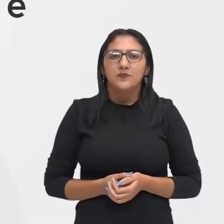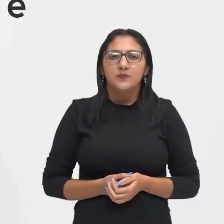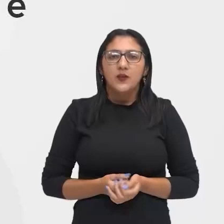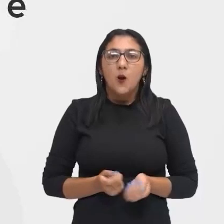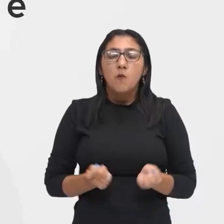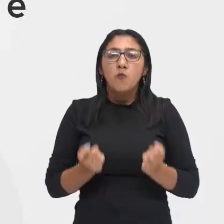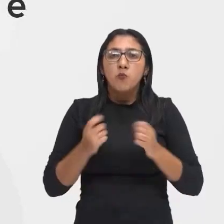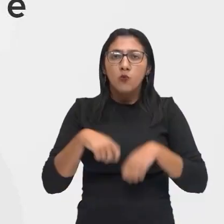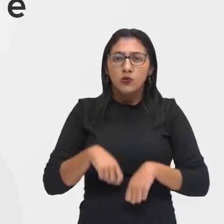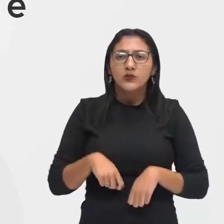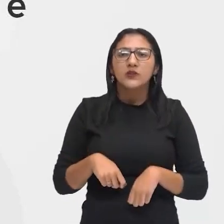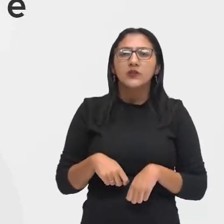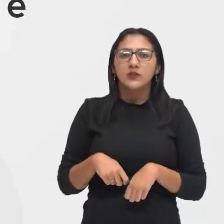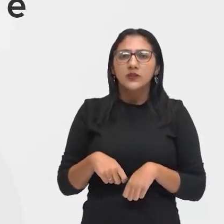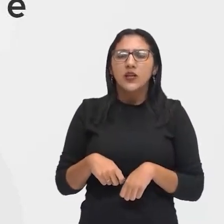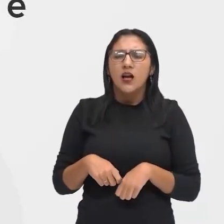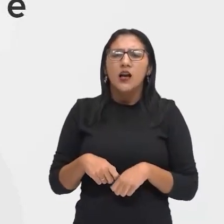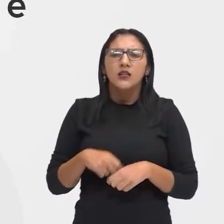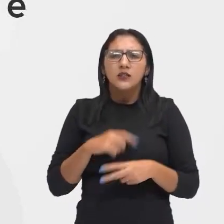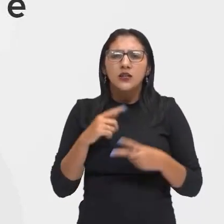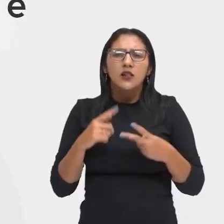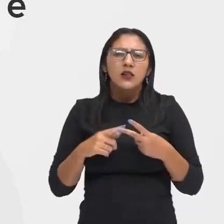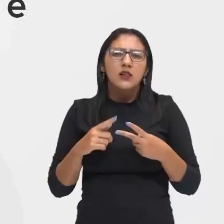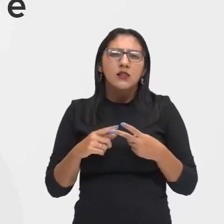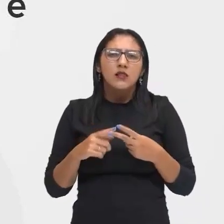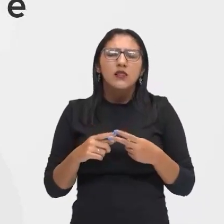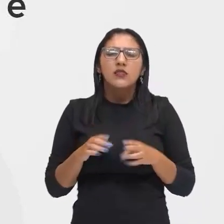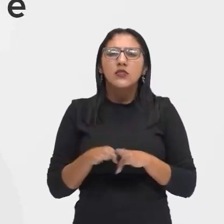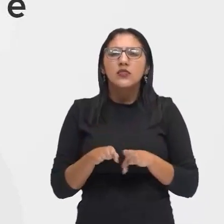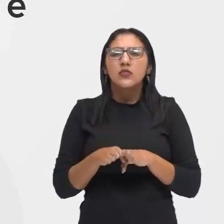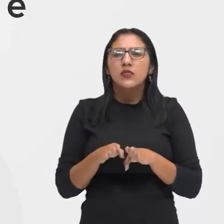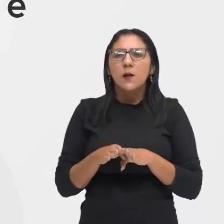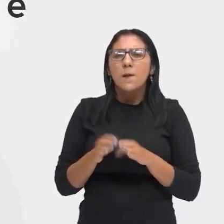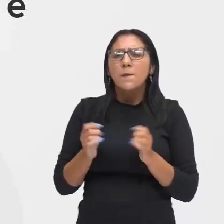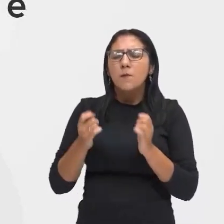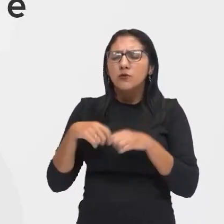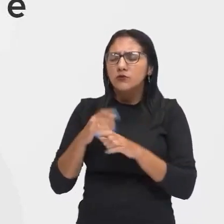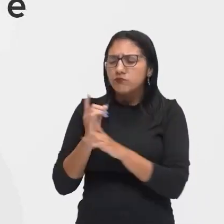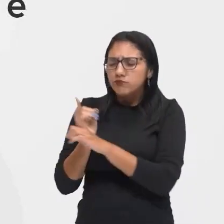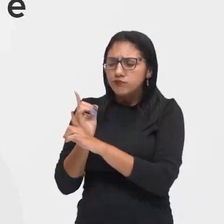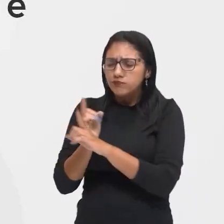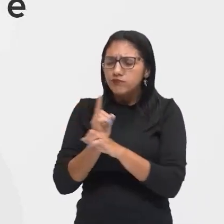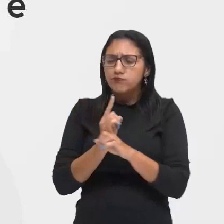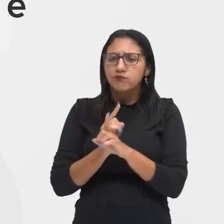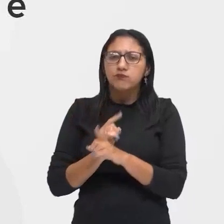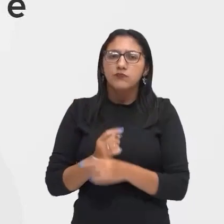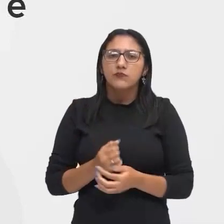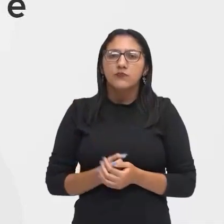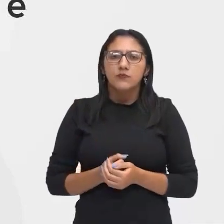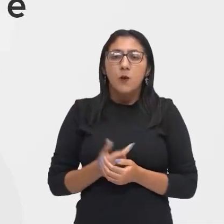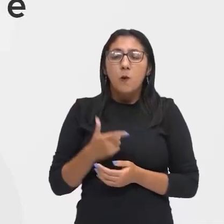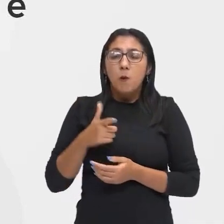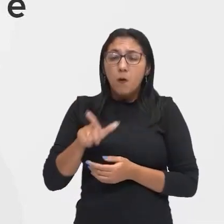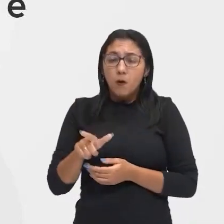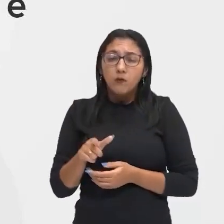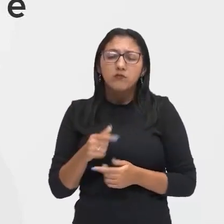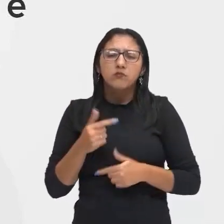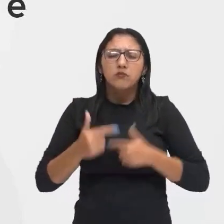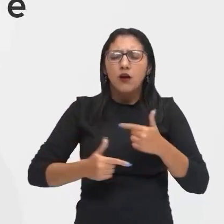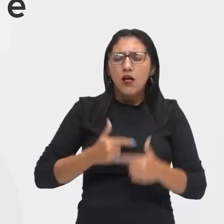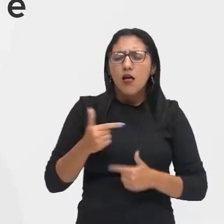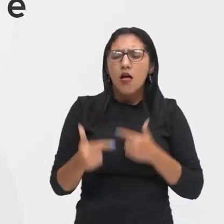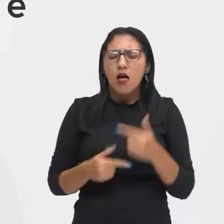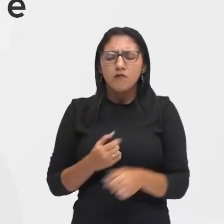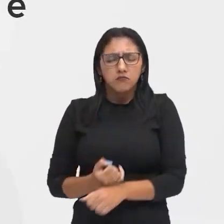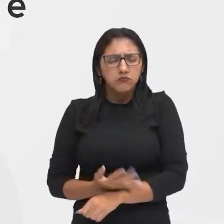Potencialidades e fragilidades a serem identificadas. Mais uma vez, o trabalho com as emoções mostra-se